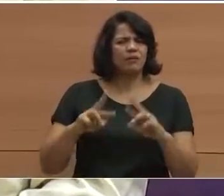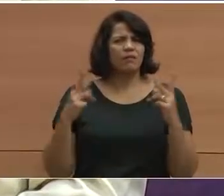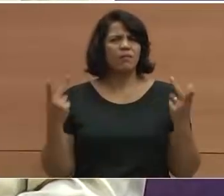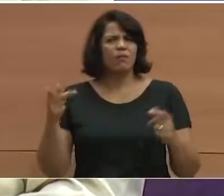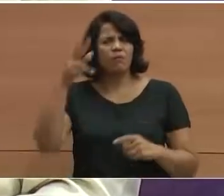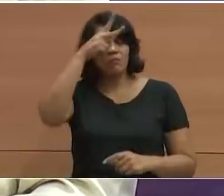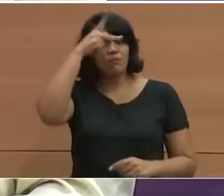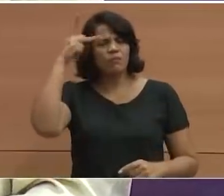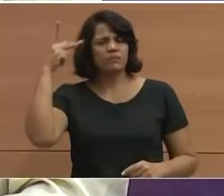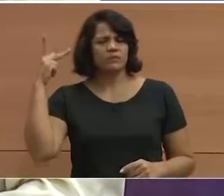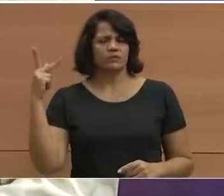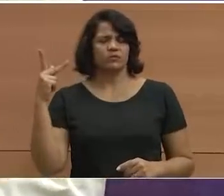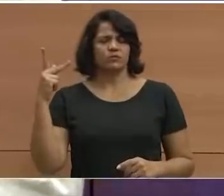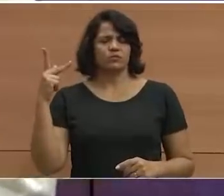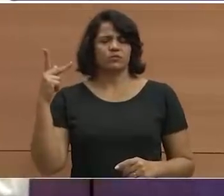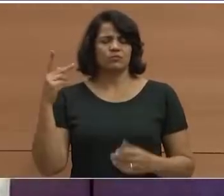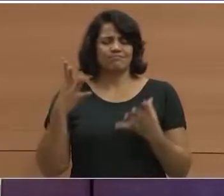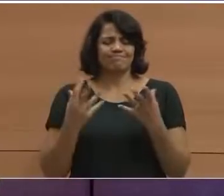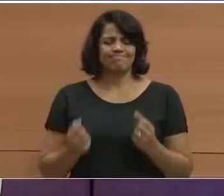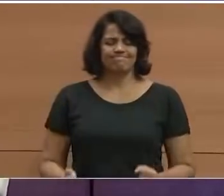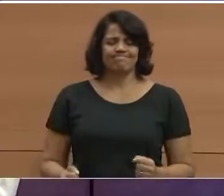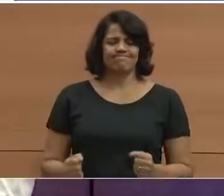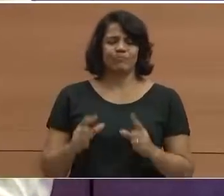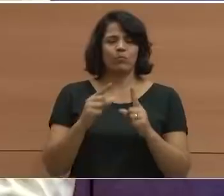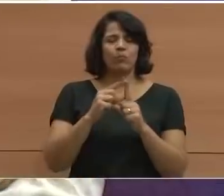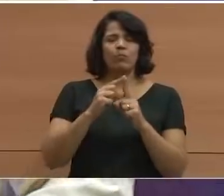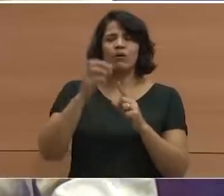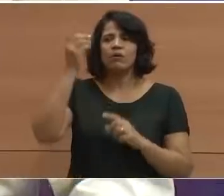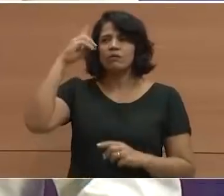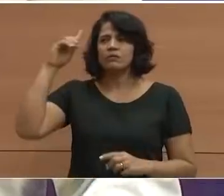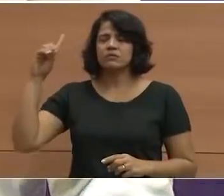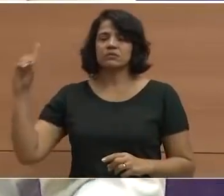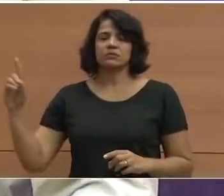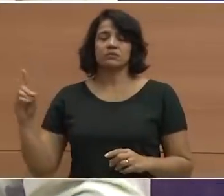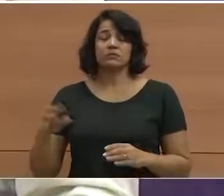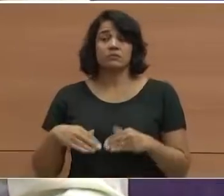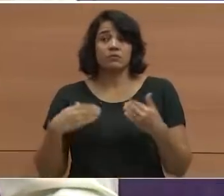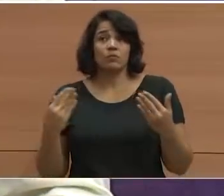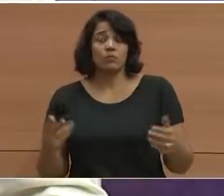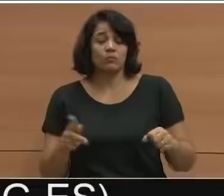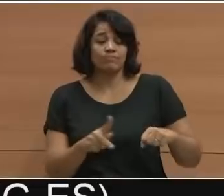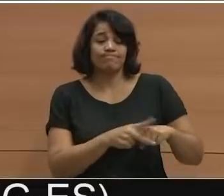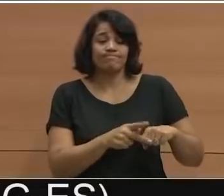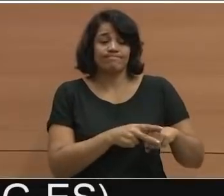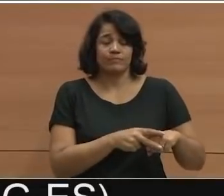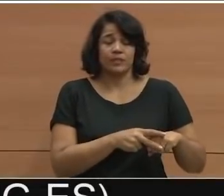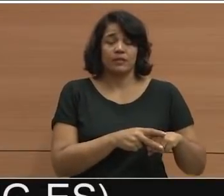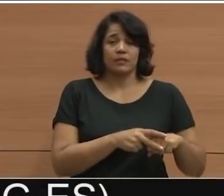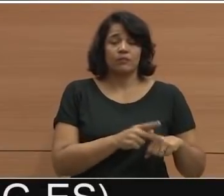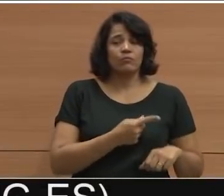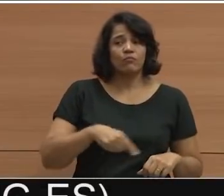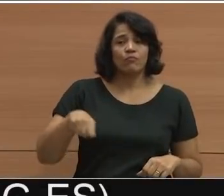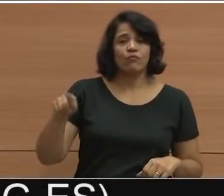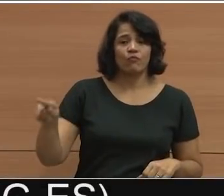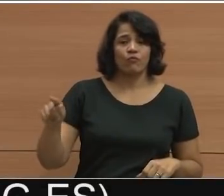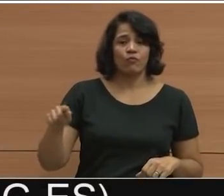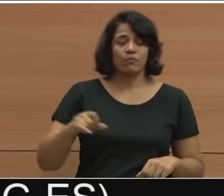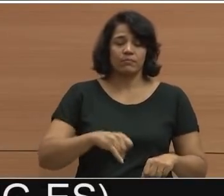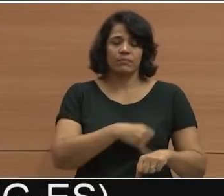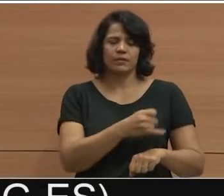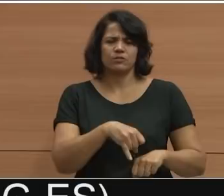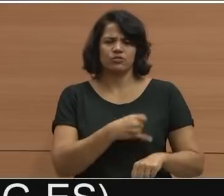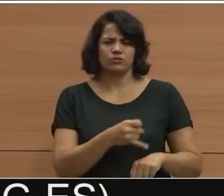Deus. Quando Pedro subiu a Jerusalém, os que eram da circuncisão